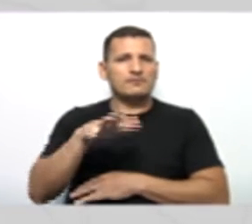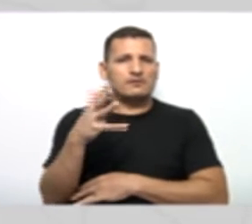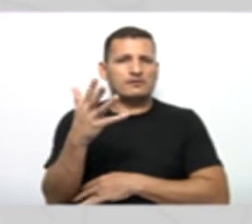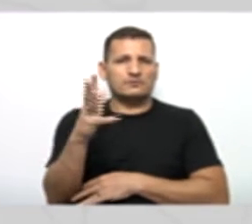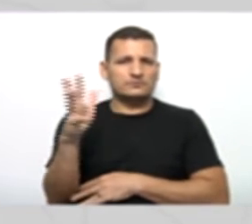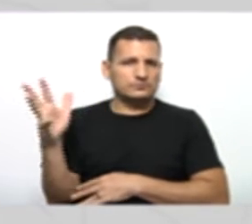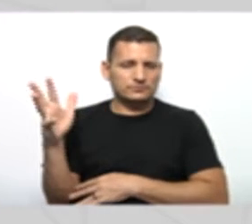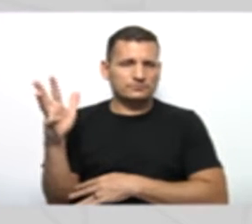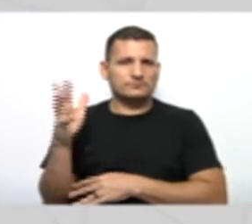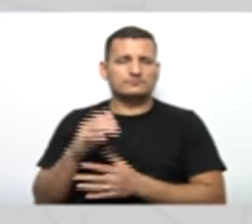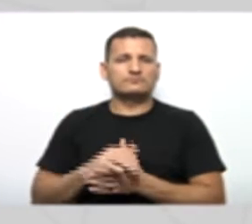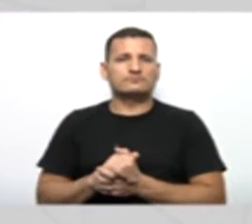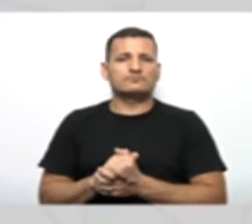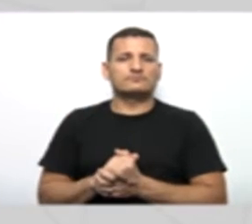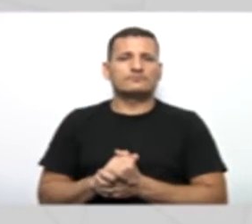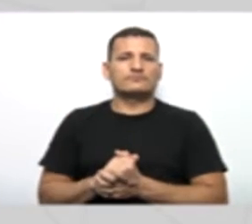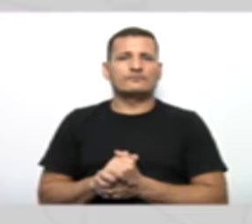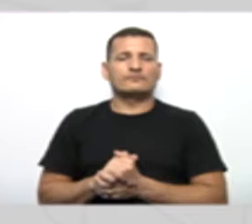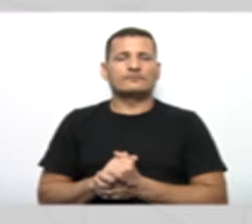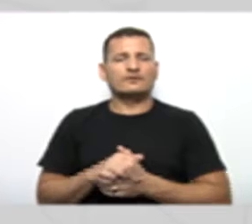dia mais no meio ambiente,